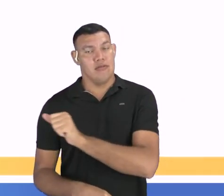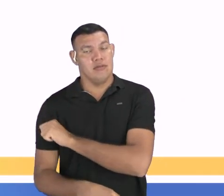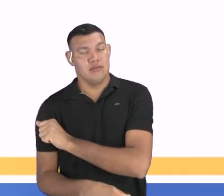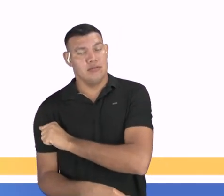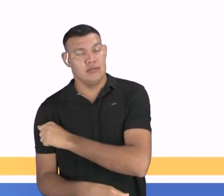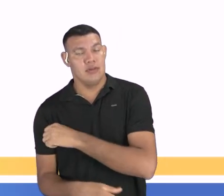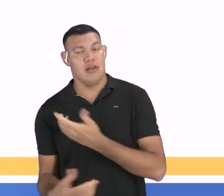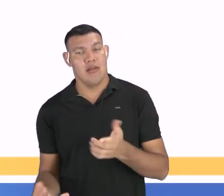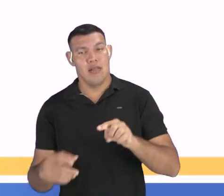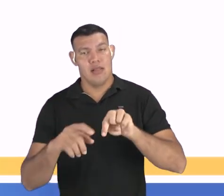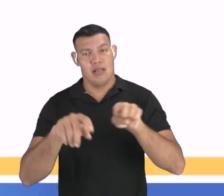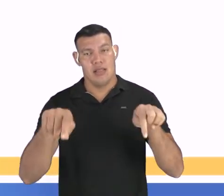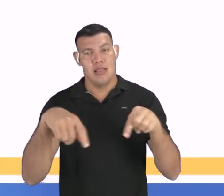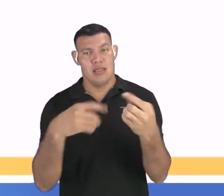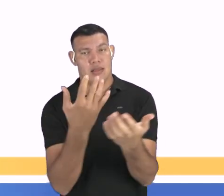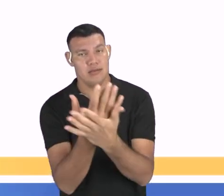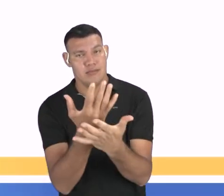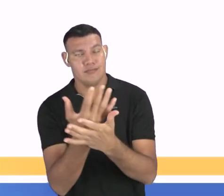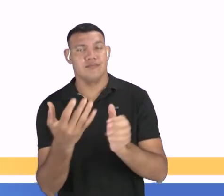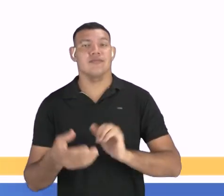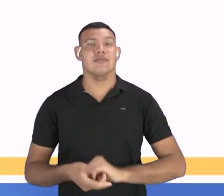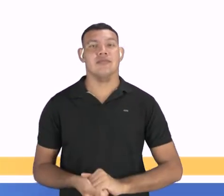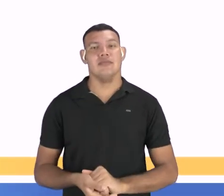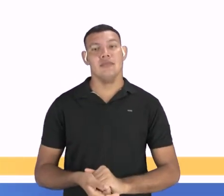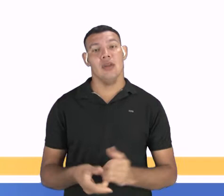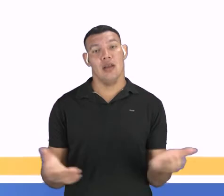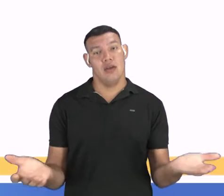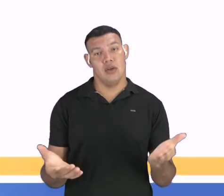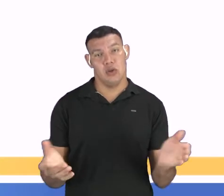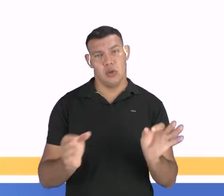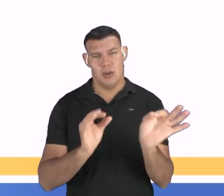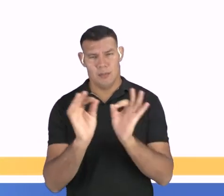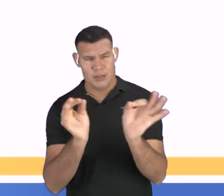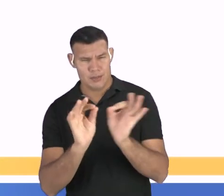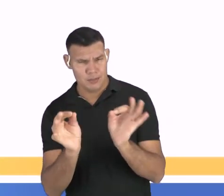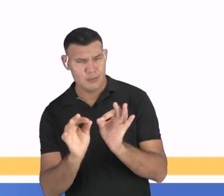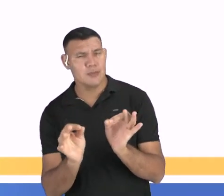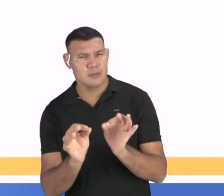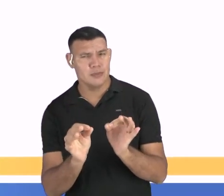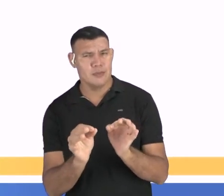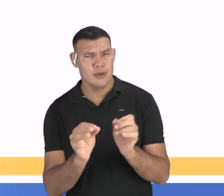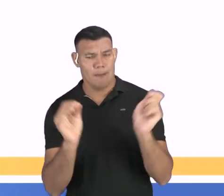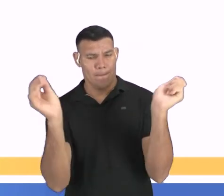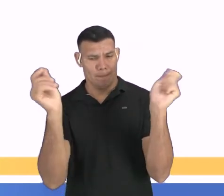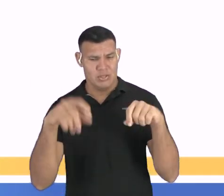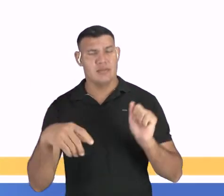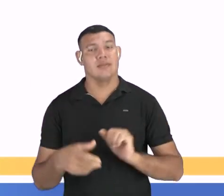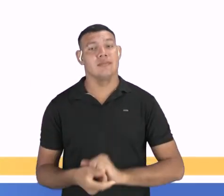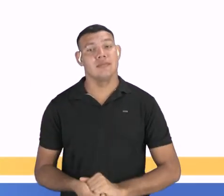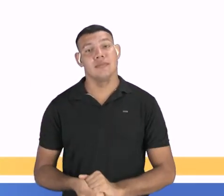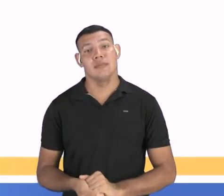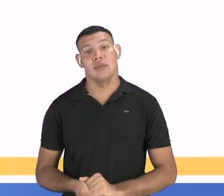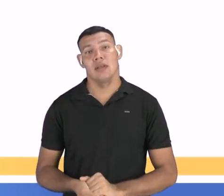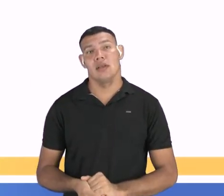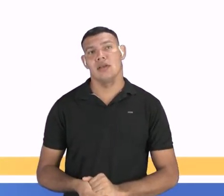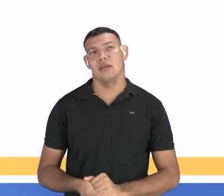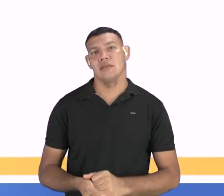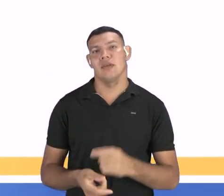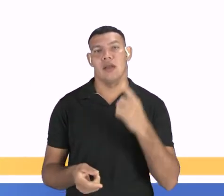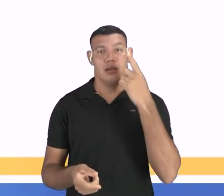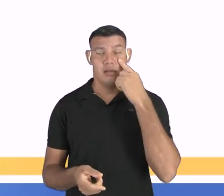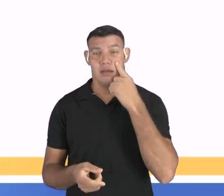né? Vamos construir a resolução desse exercício. Observe que os primeiros múltiplos do número